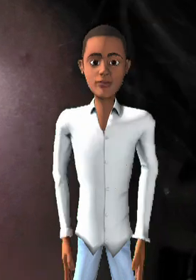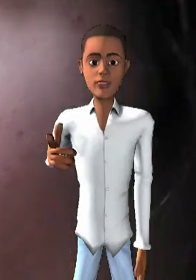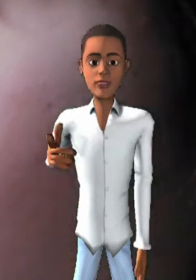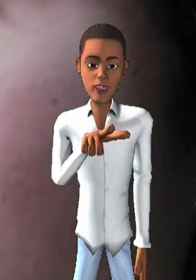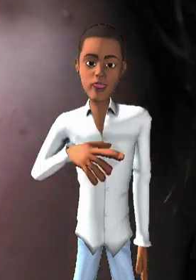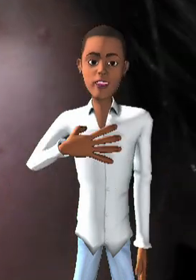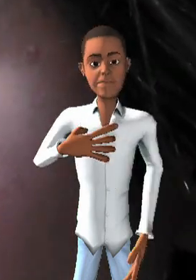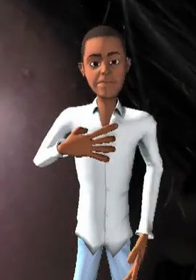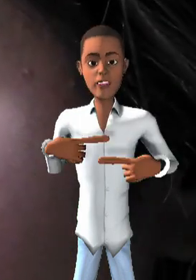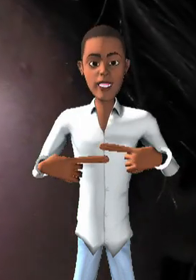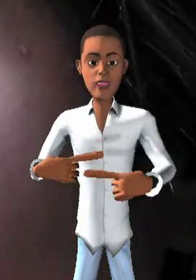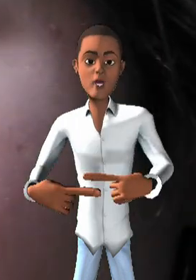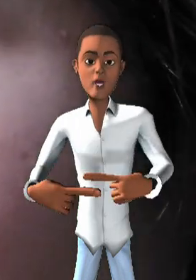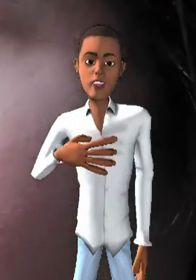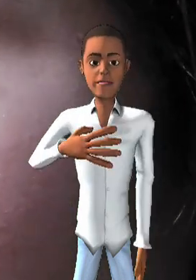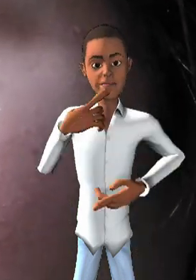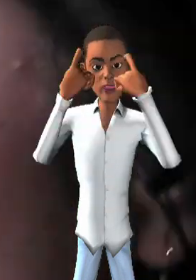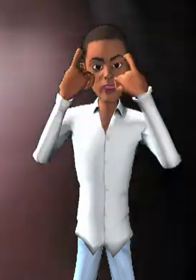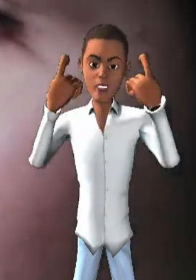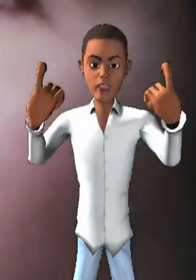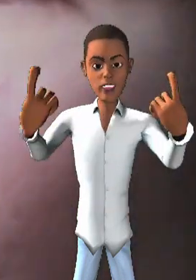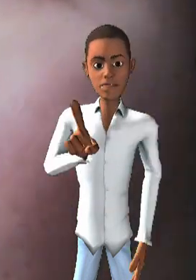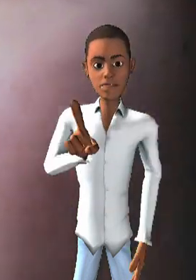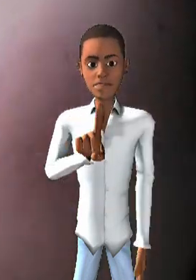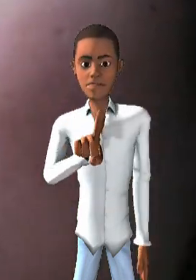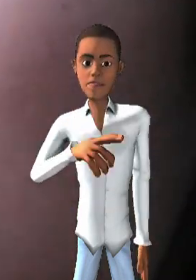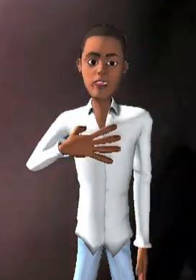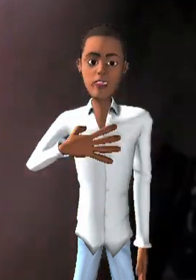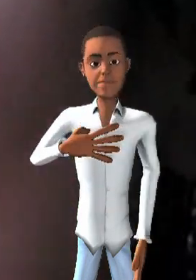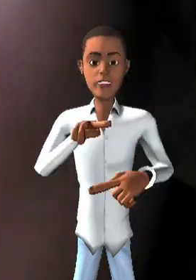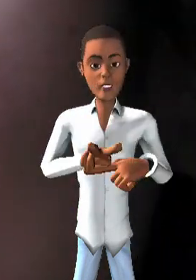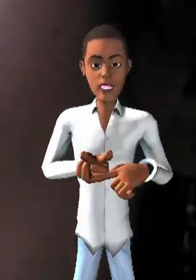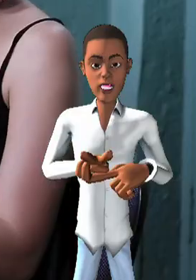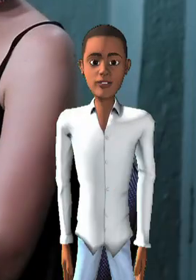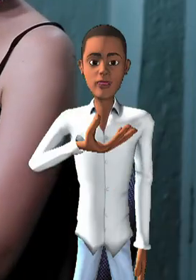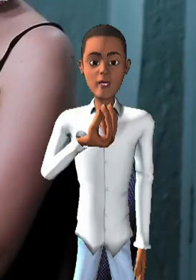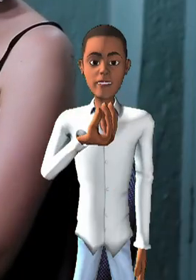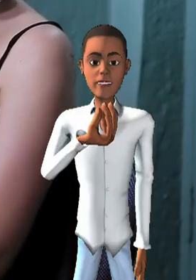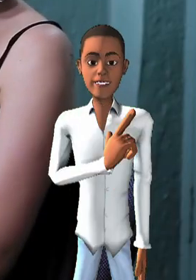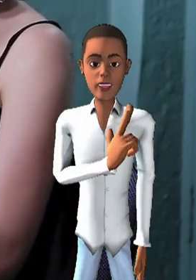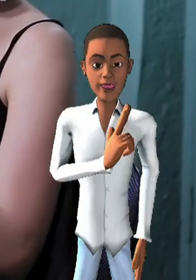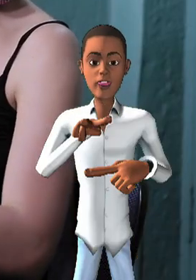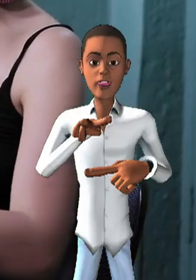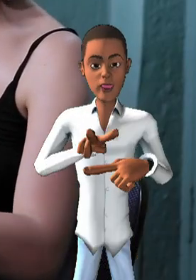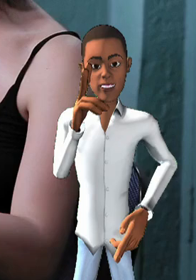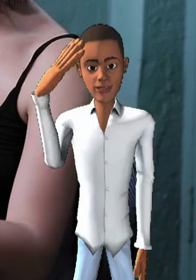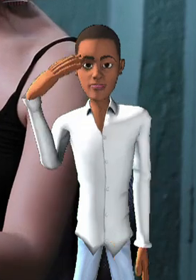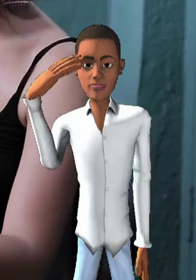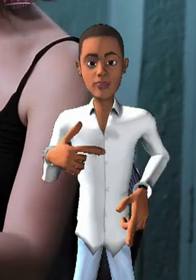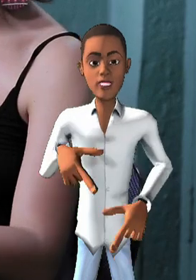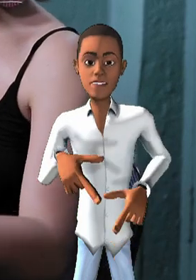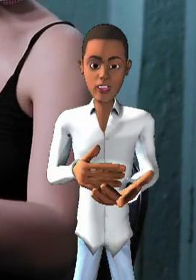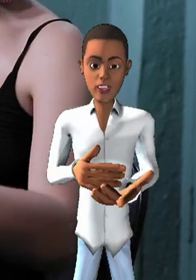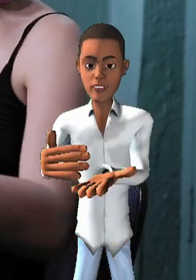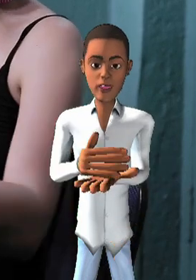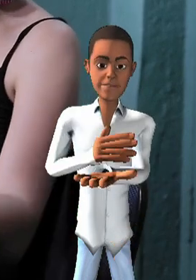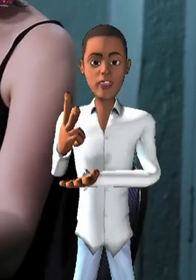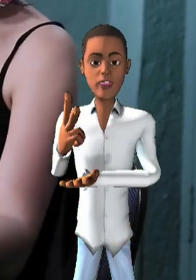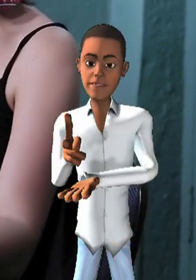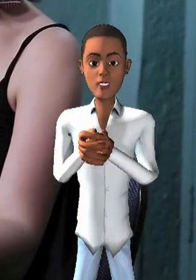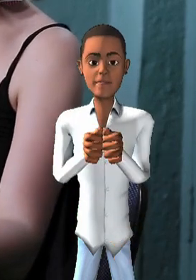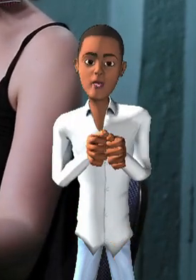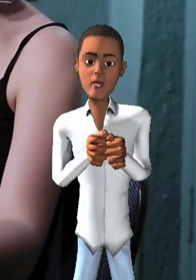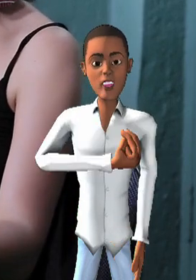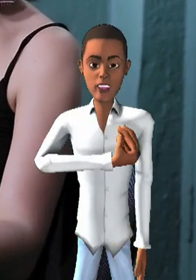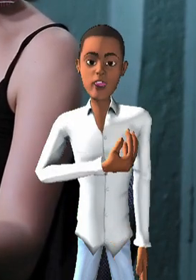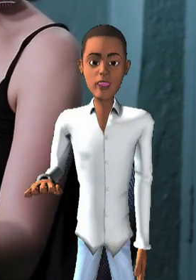envolvido conseguia fazer com que essa transmissão não fosse da violência, mas fosse do cuidado. O homem que cuida, divide as tarefas, está presente